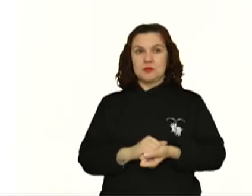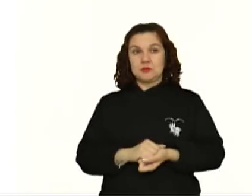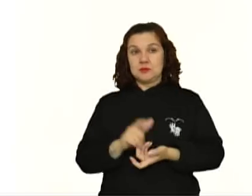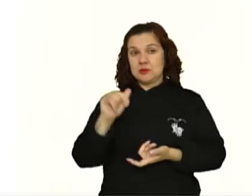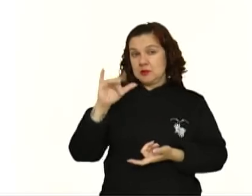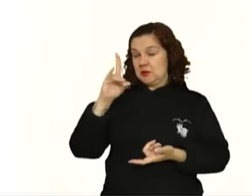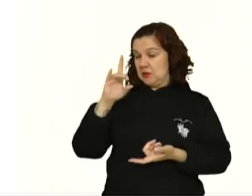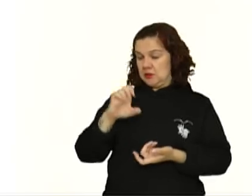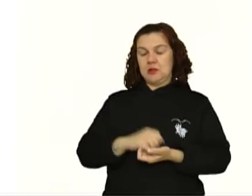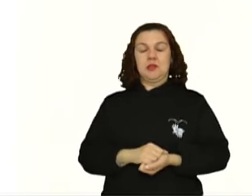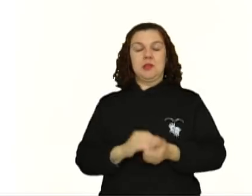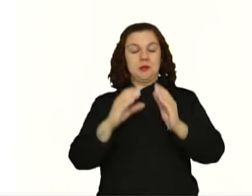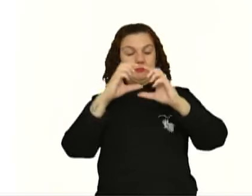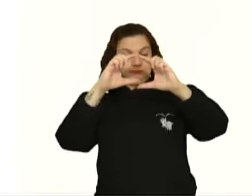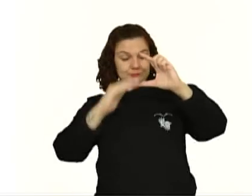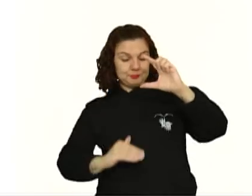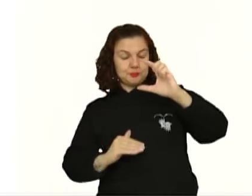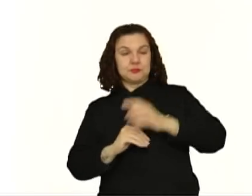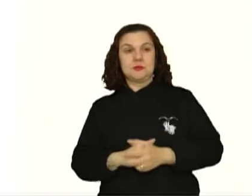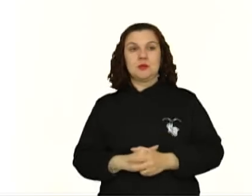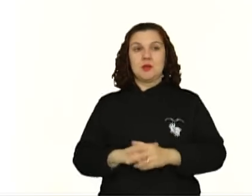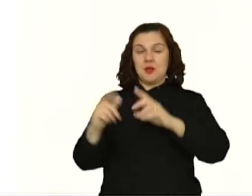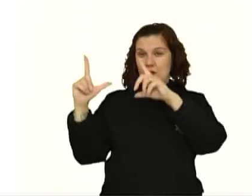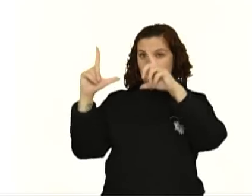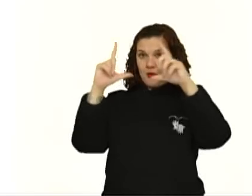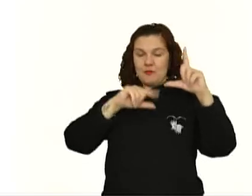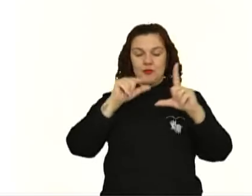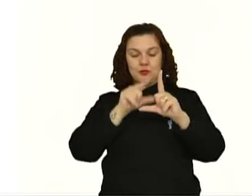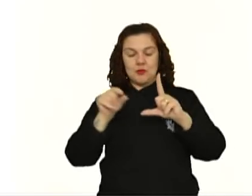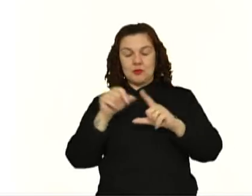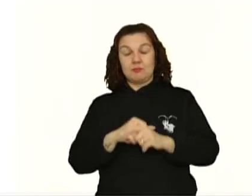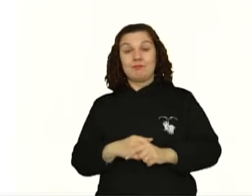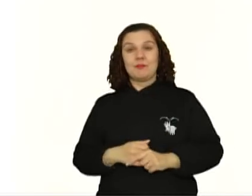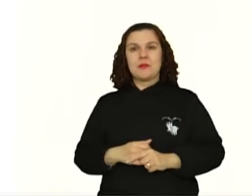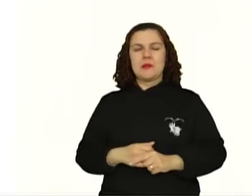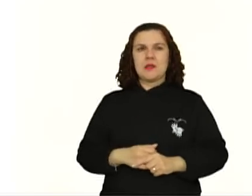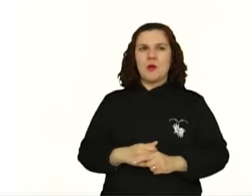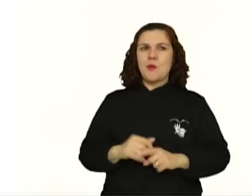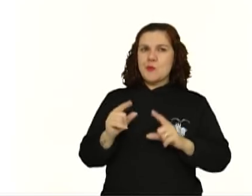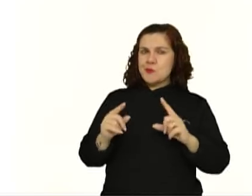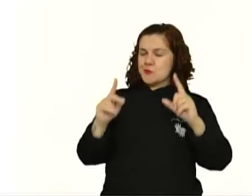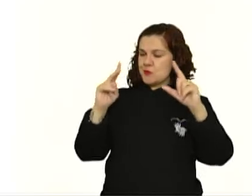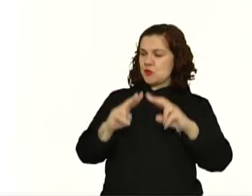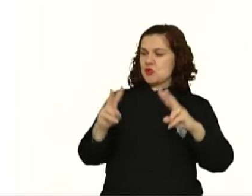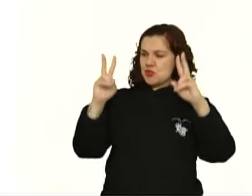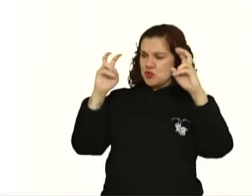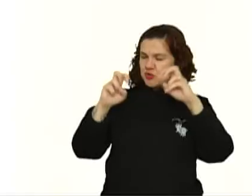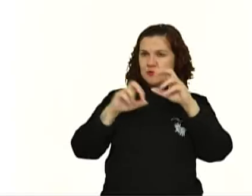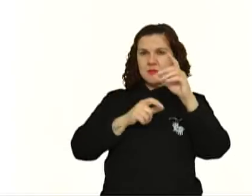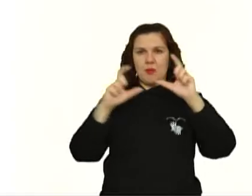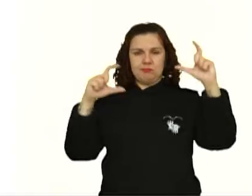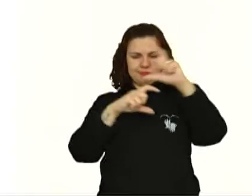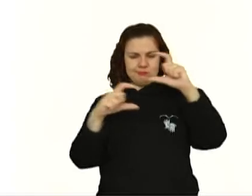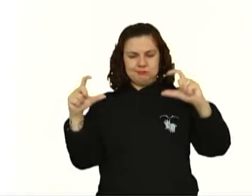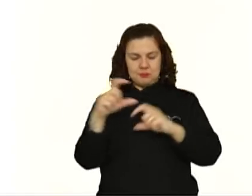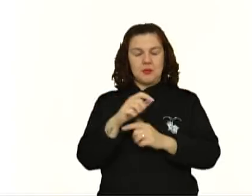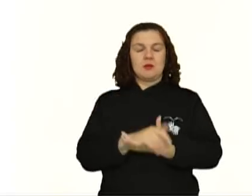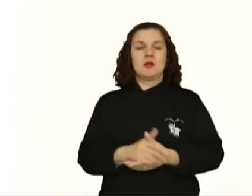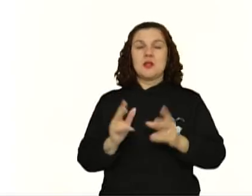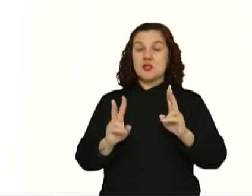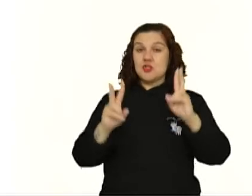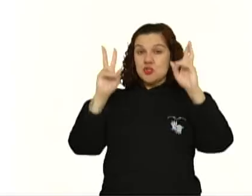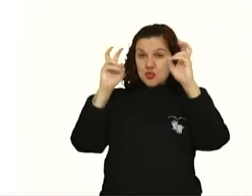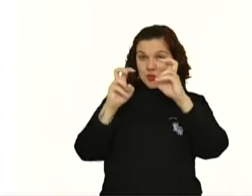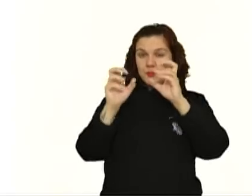ou lead, corpo da notícia, fotos com legenda. Título e organização em versos e estrofes. Título e